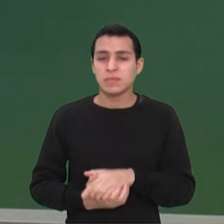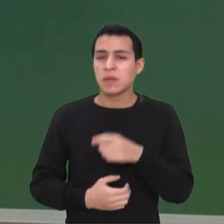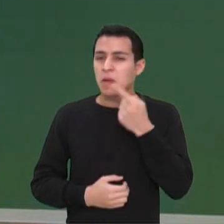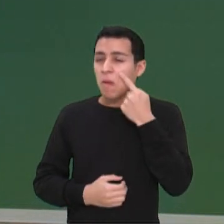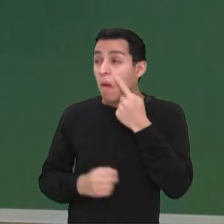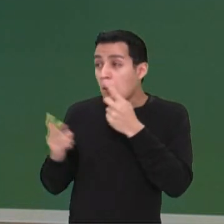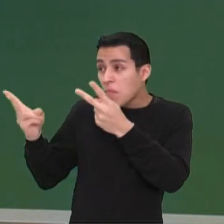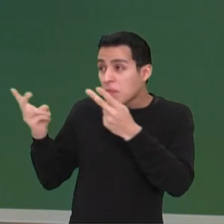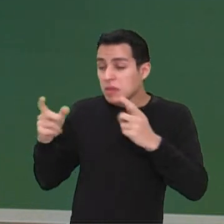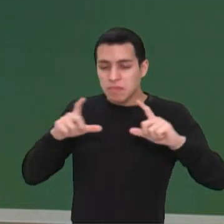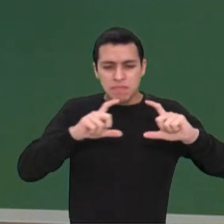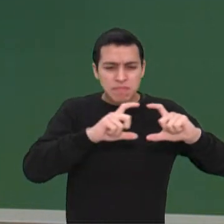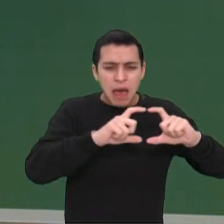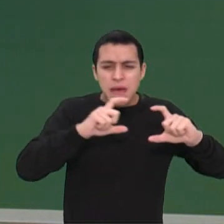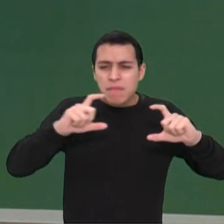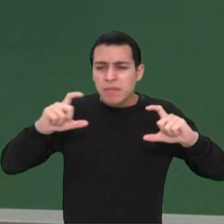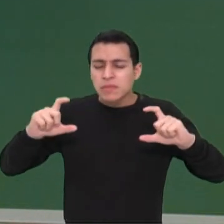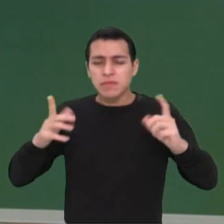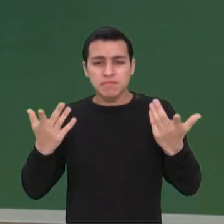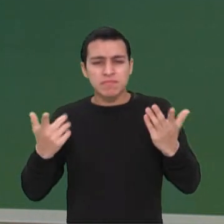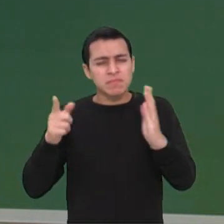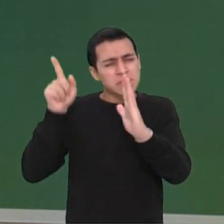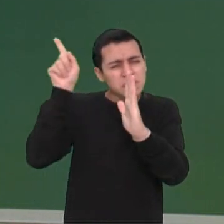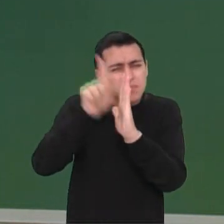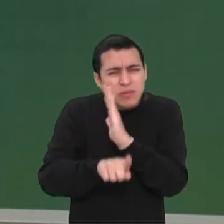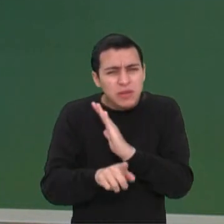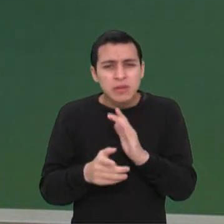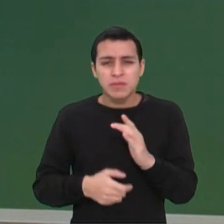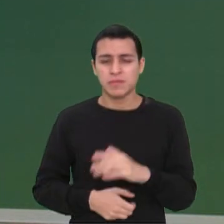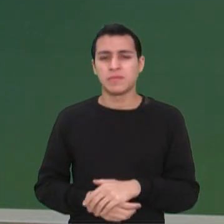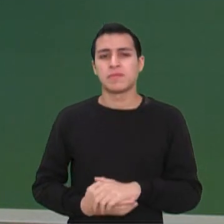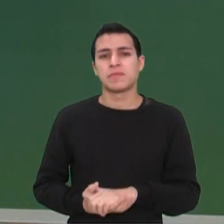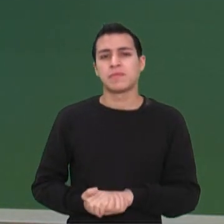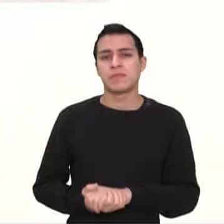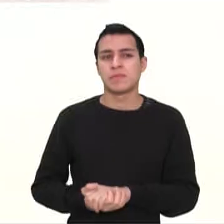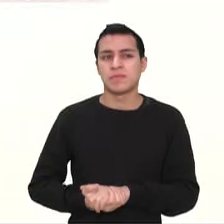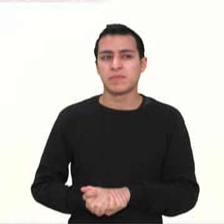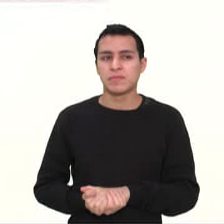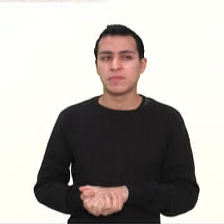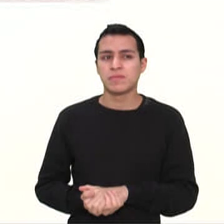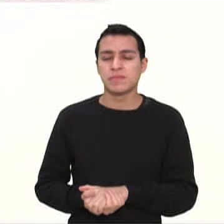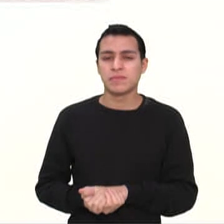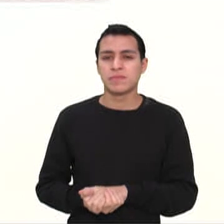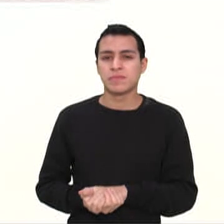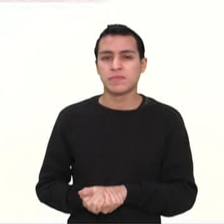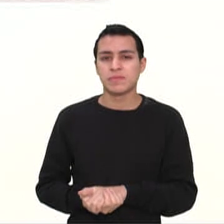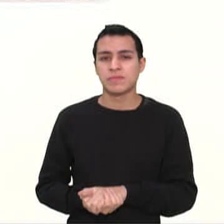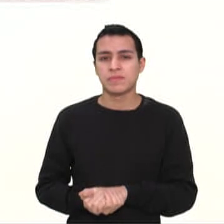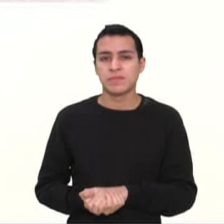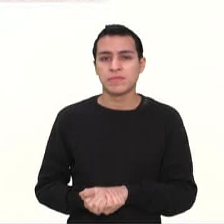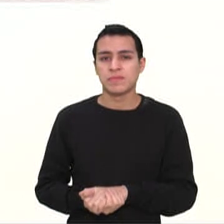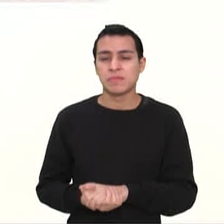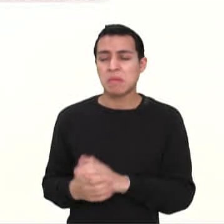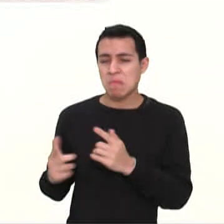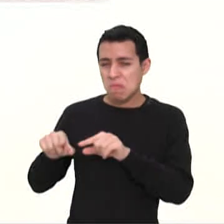Observem a tirinha e eu pergunto a vocês, what's going on in the cartoon?